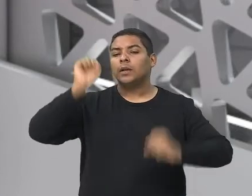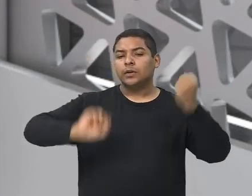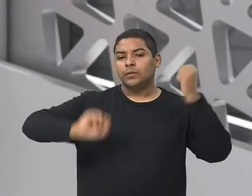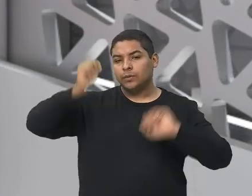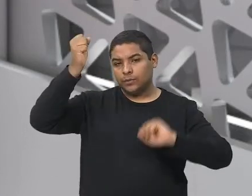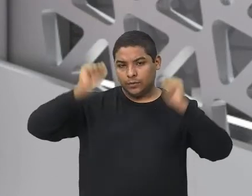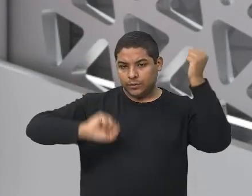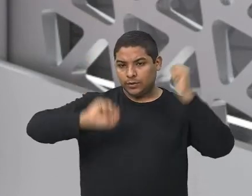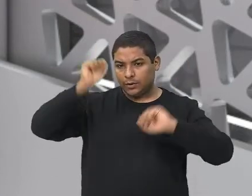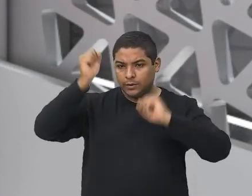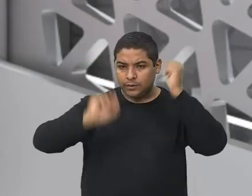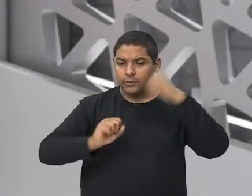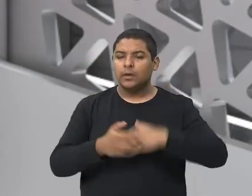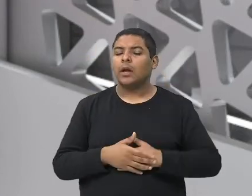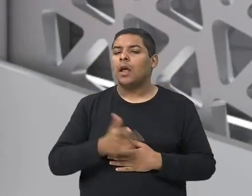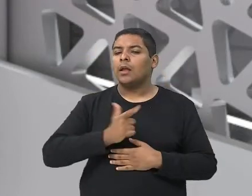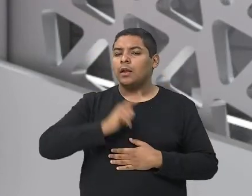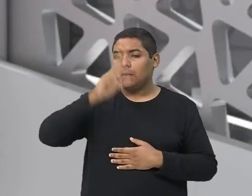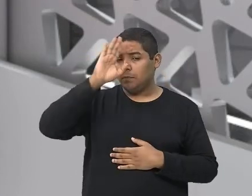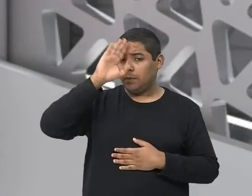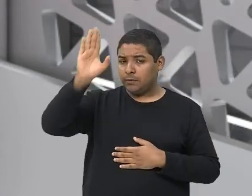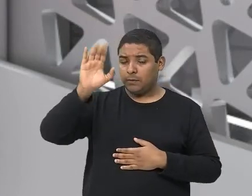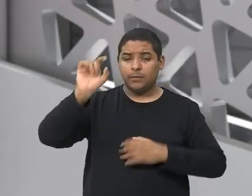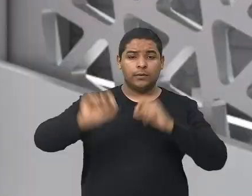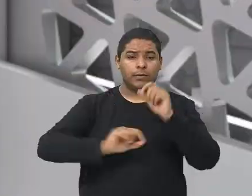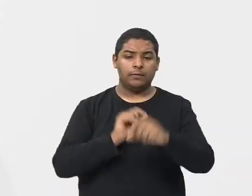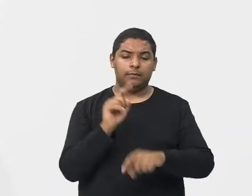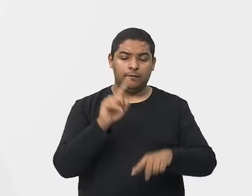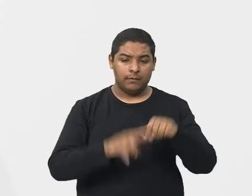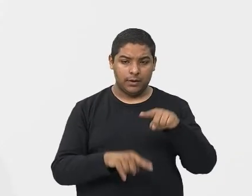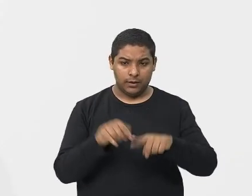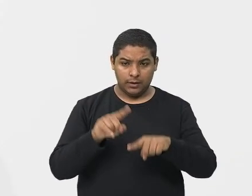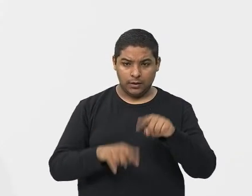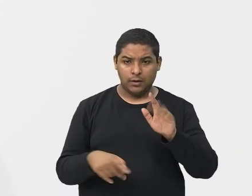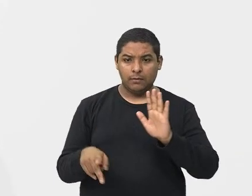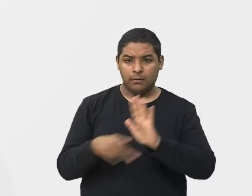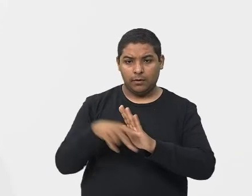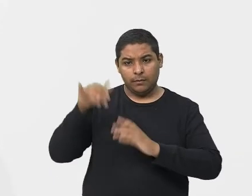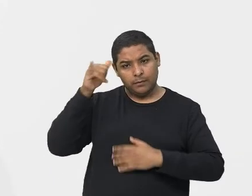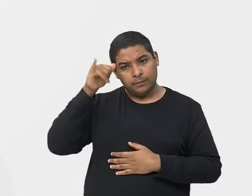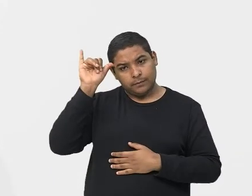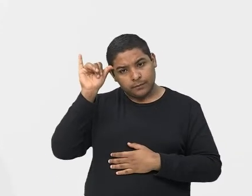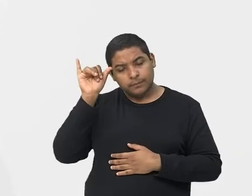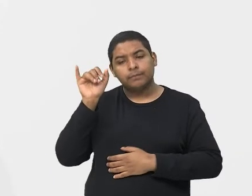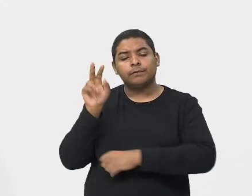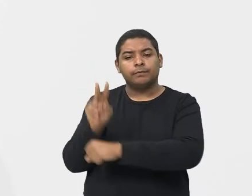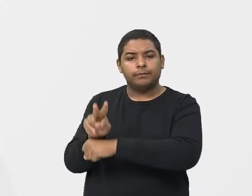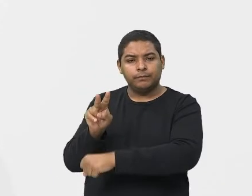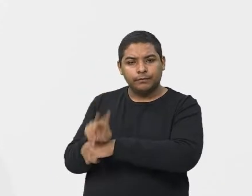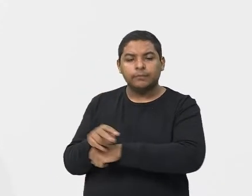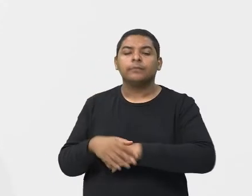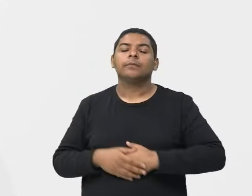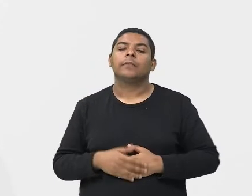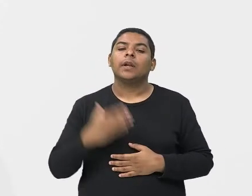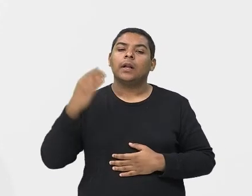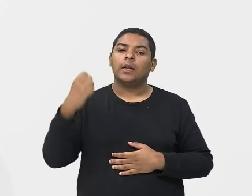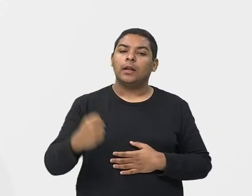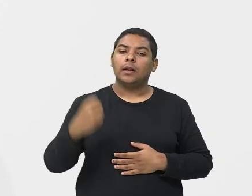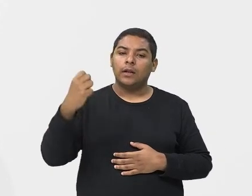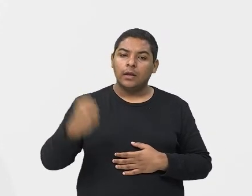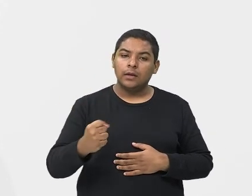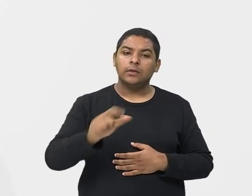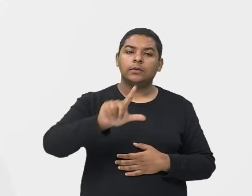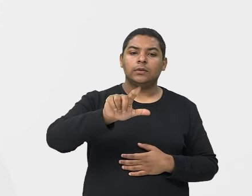que elas vão se dedicar principalmente a esses produtos aí da pecuária, tanto a carne, quanto o leite e quanto